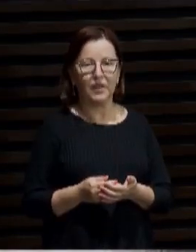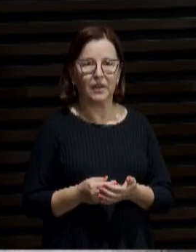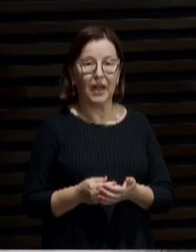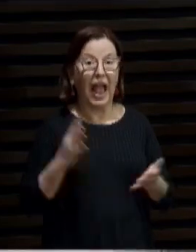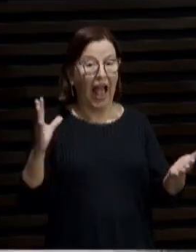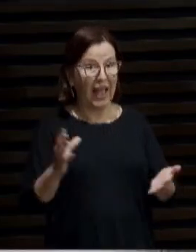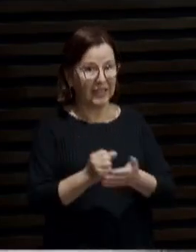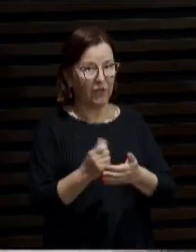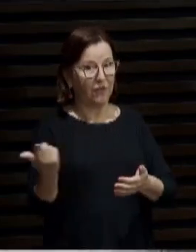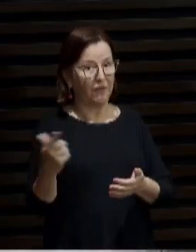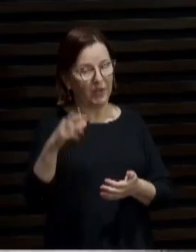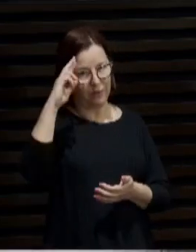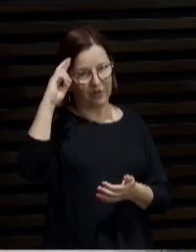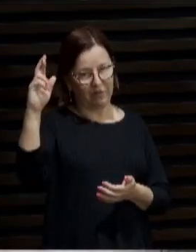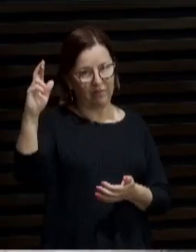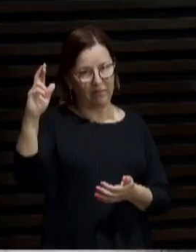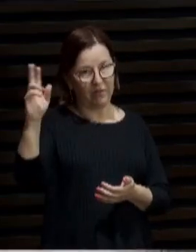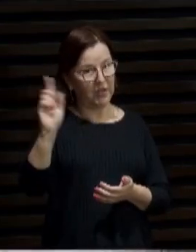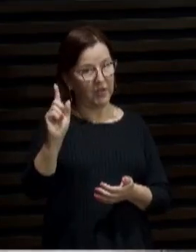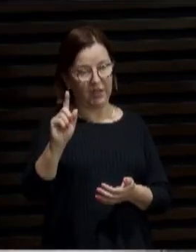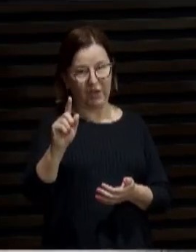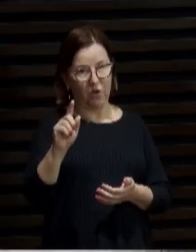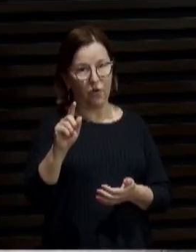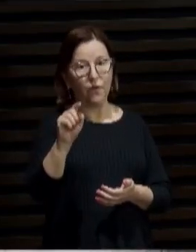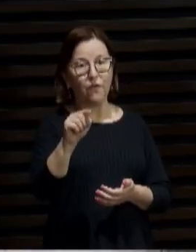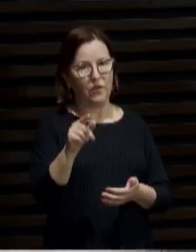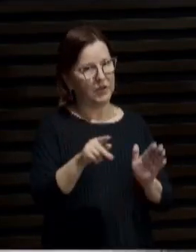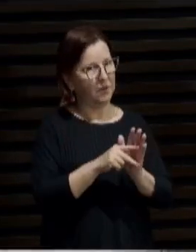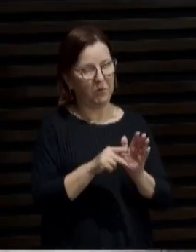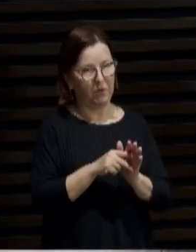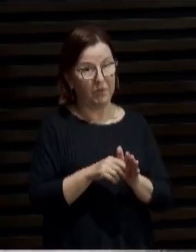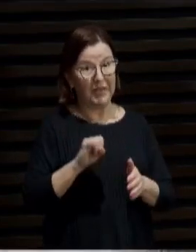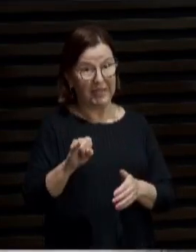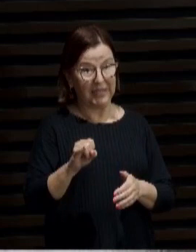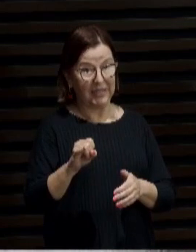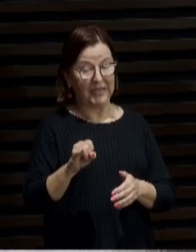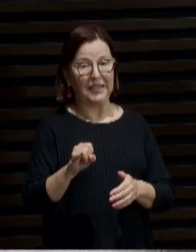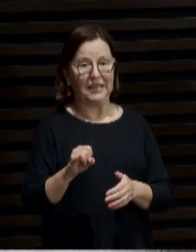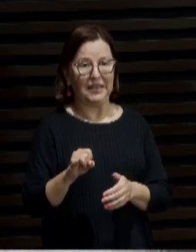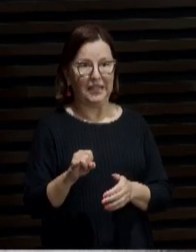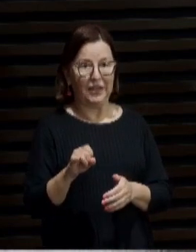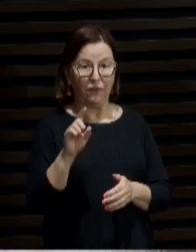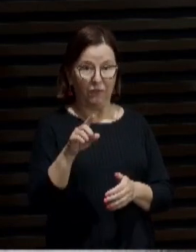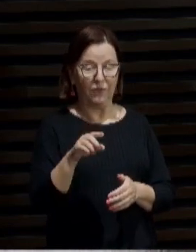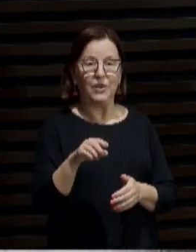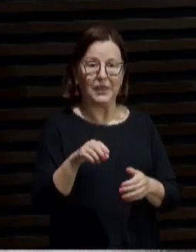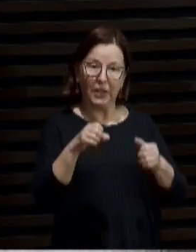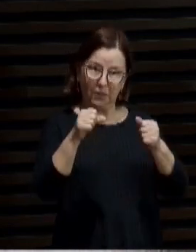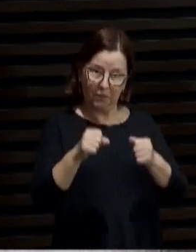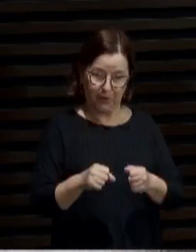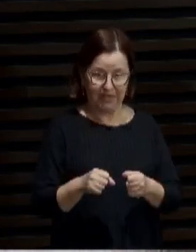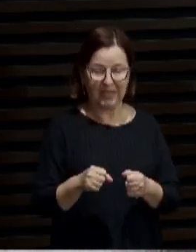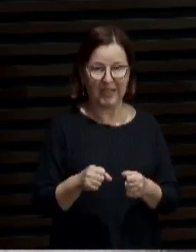do Senhor, não vem de você. Se fosse possível para você efetuar a sua salvação, Jesus não precisava ter morrido. Ele apenas daria